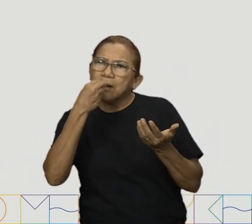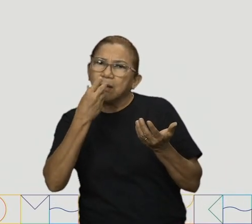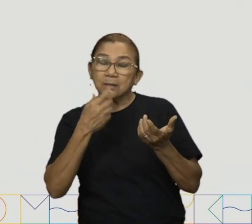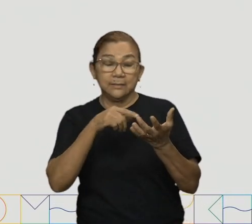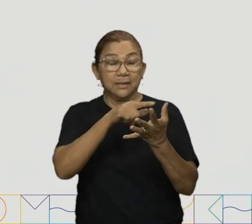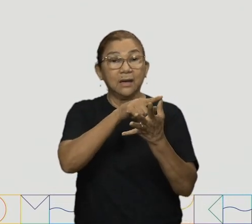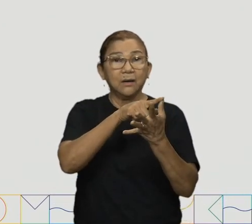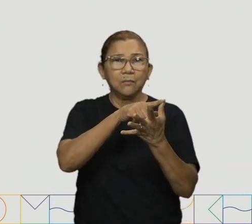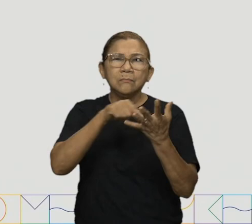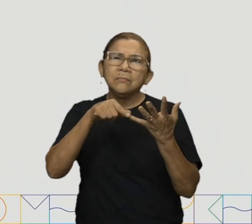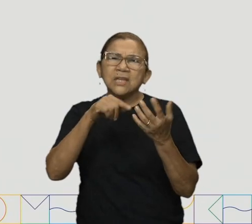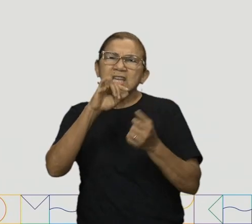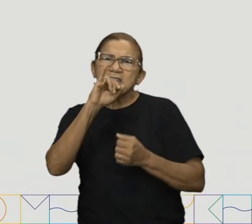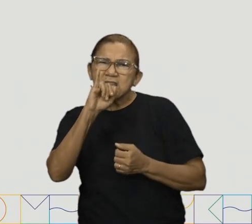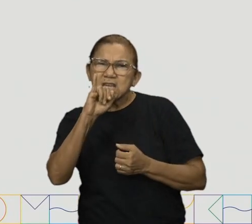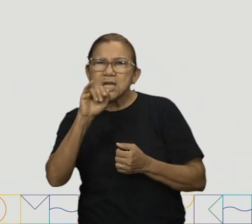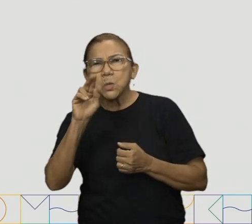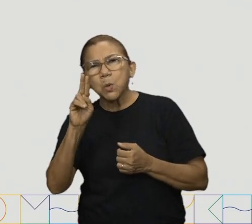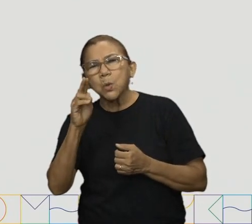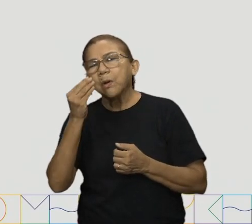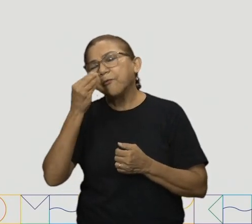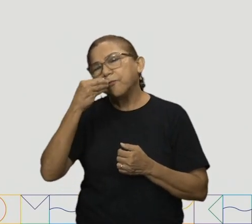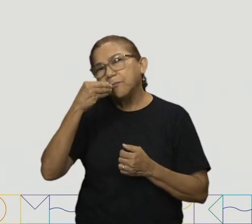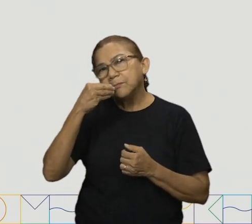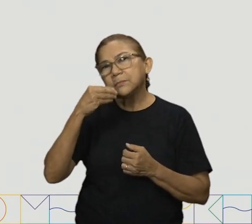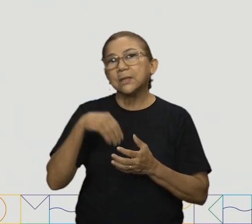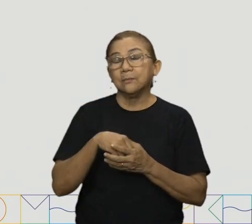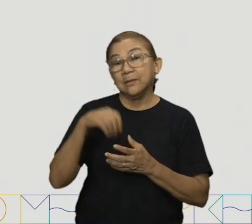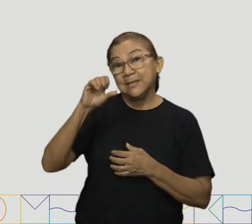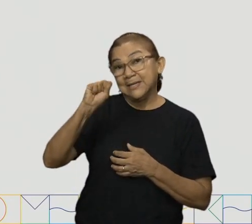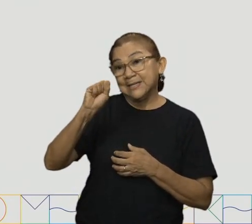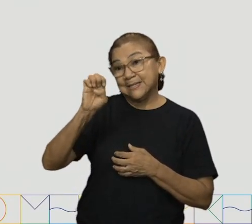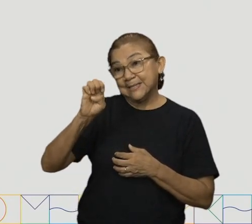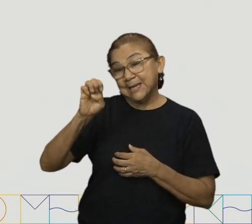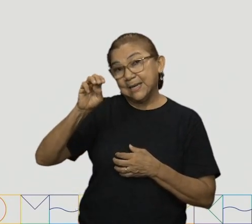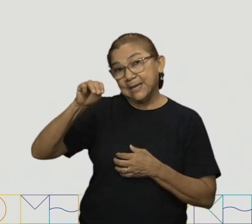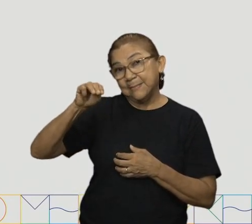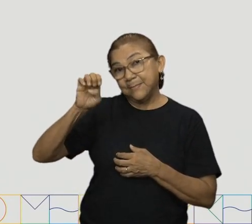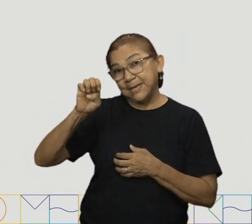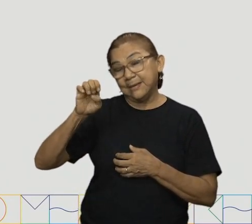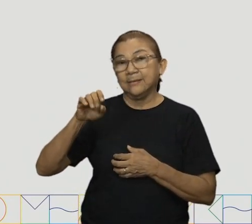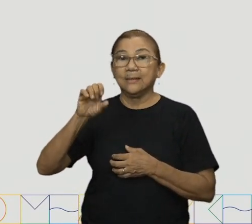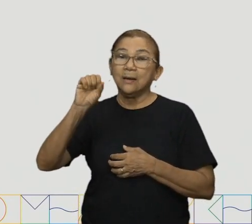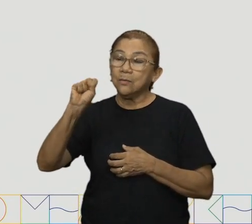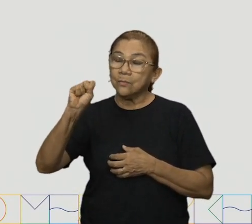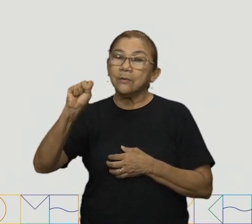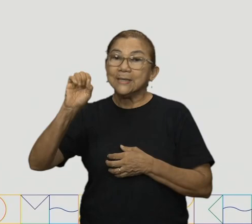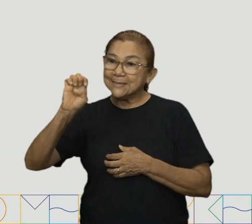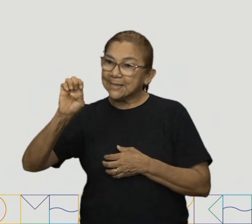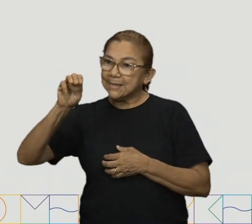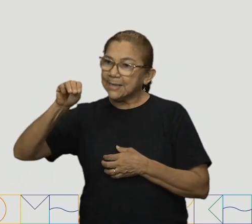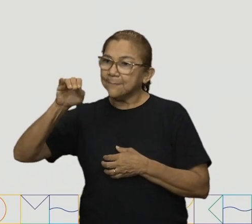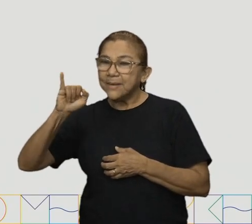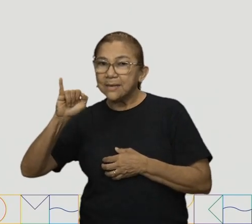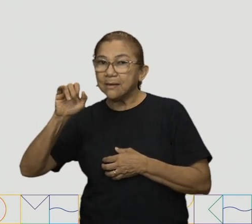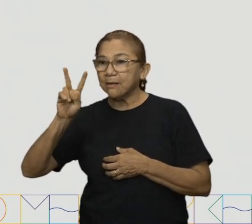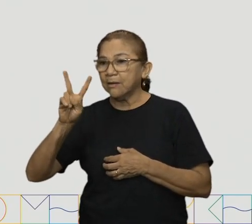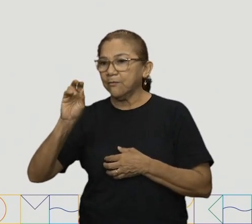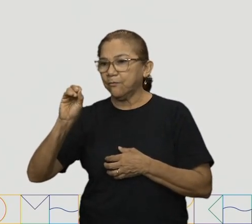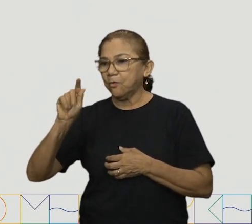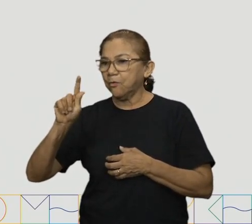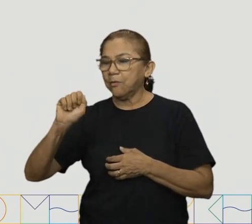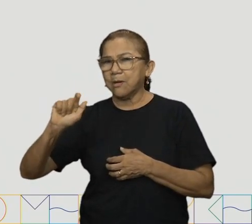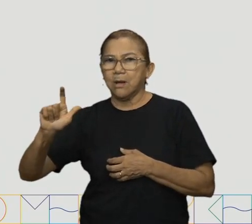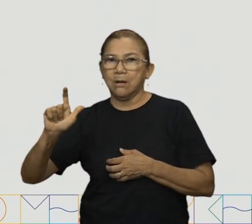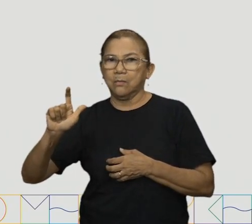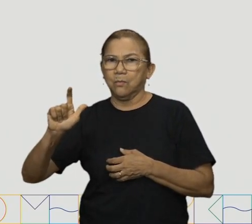semivogais. Refere-se especificadamente aos fonemas I e U. Quando eu estou falando em fonema, gente, eu estou falando de som. Eu estou